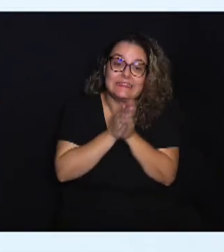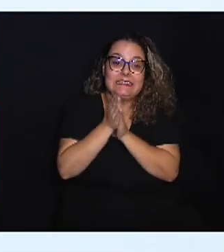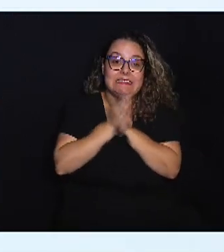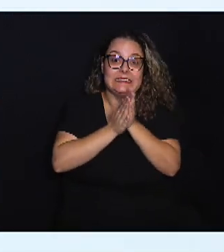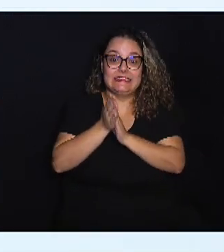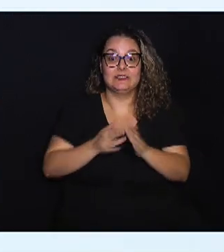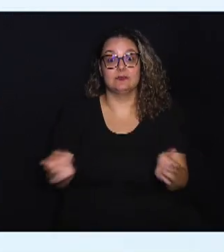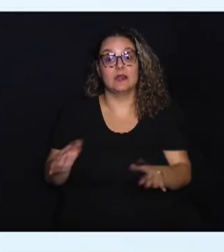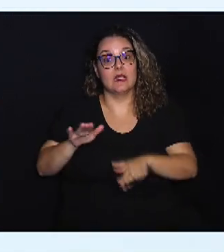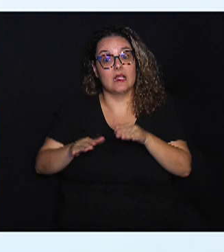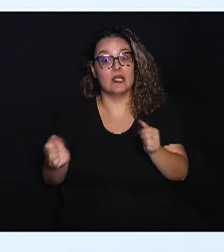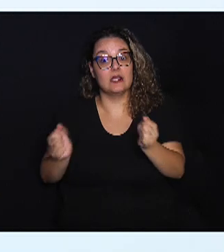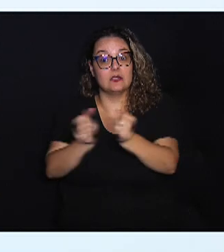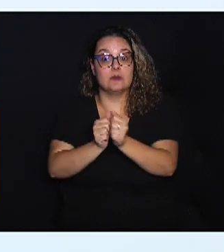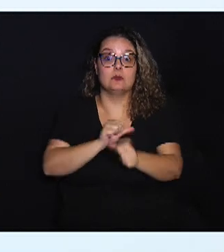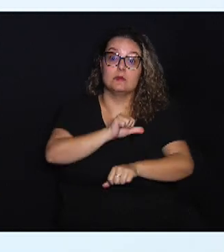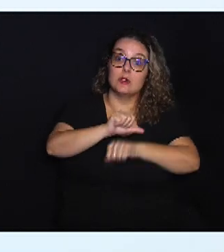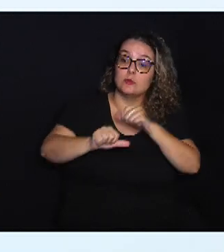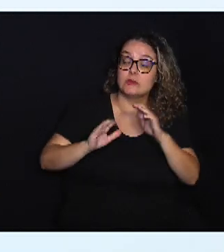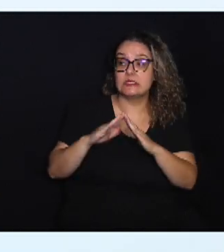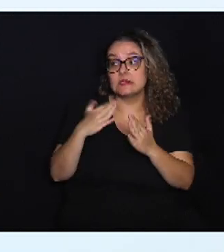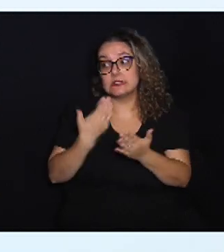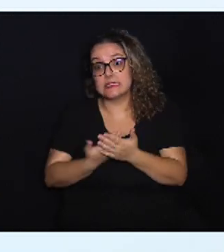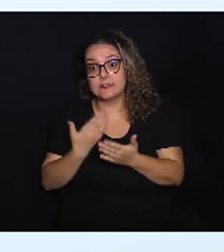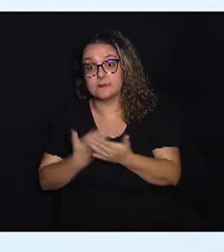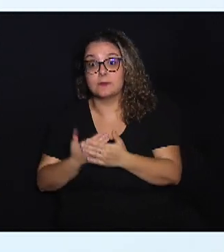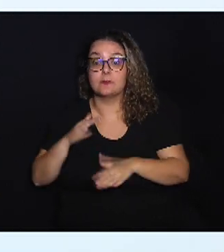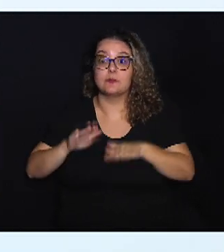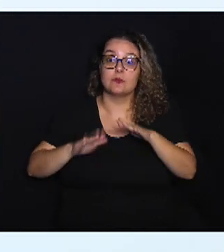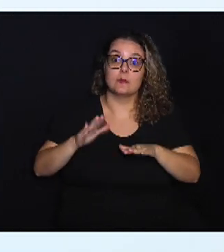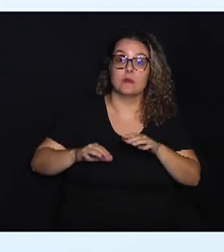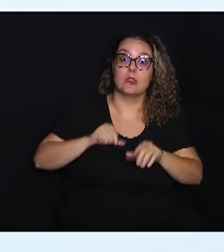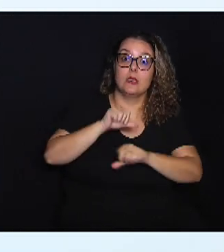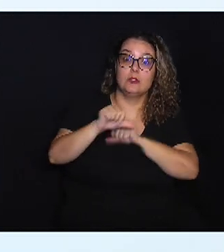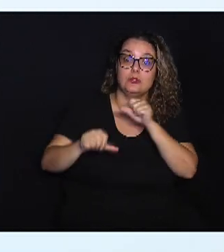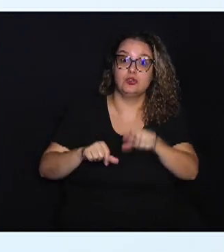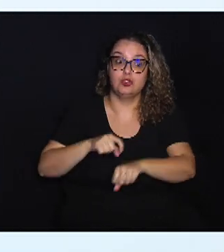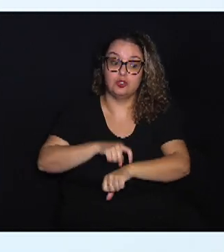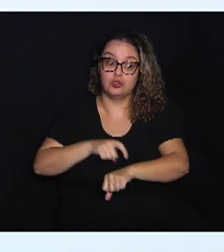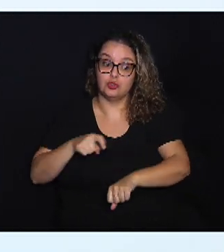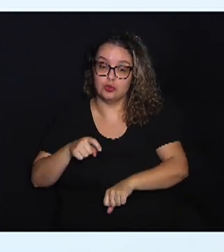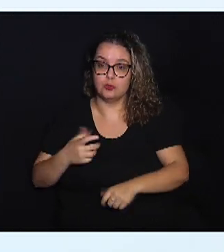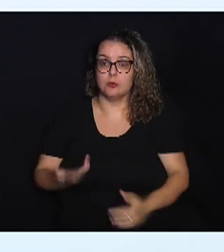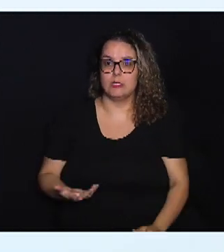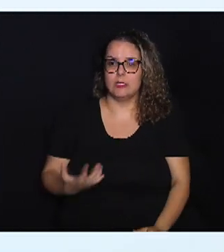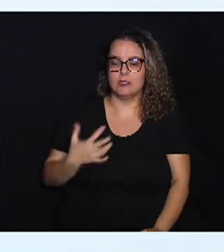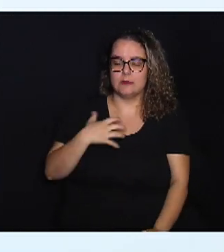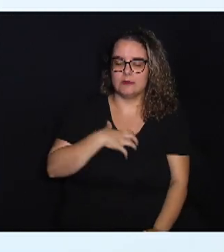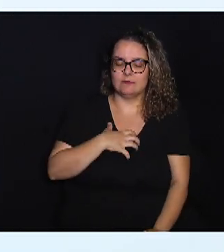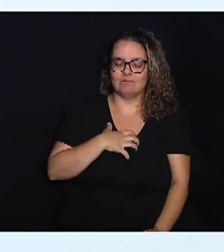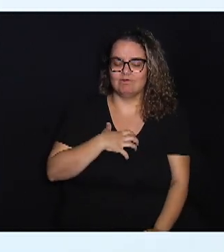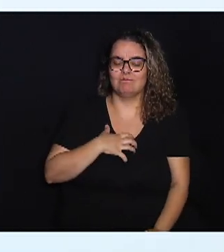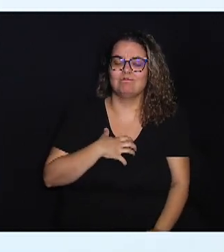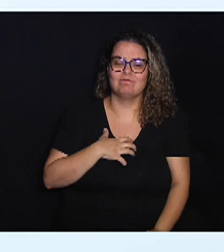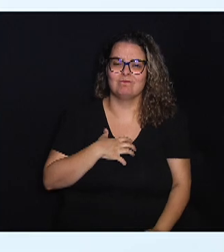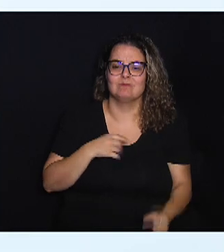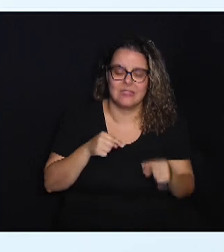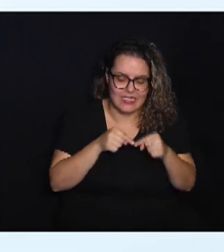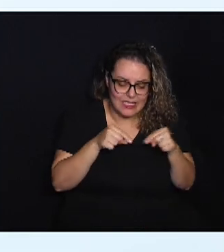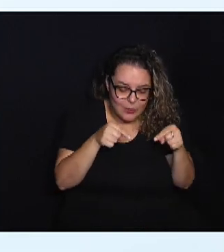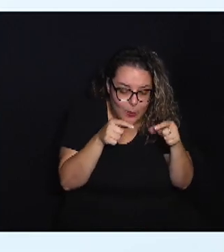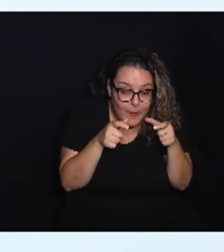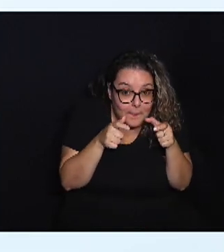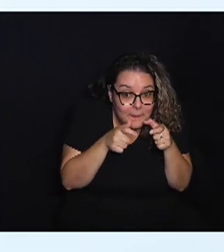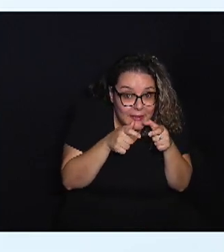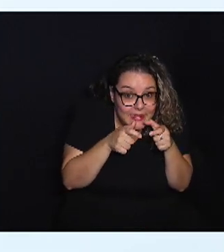às vezes, por uma mudança de escola, vem acompanhado por uma mudança de turno, e vem aquela sensação que você está saindo de um aquário pequeno, como